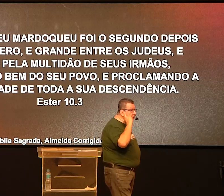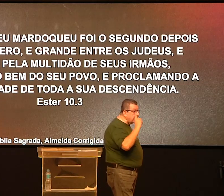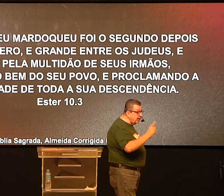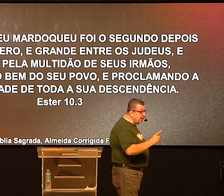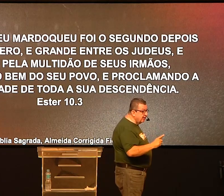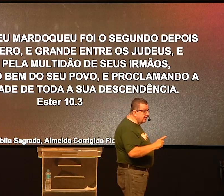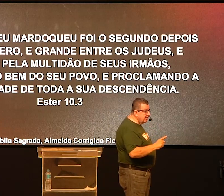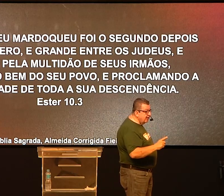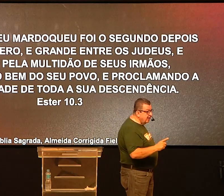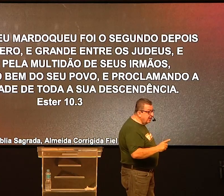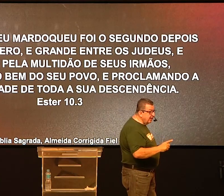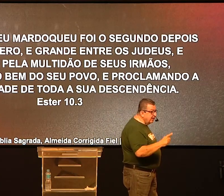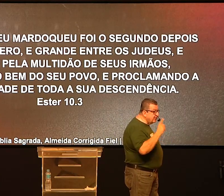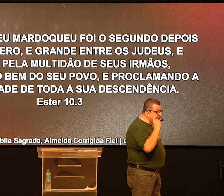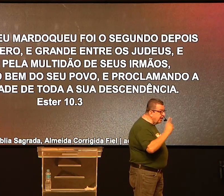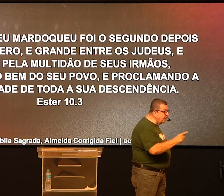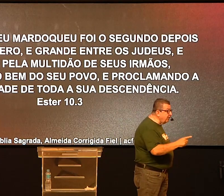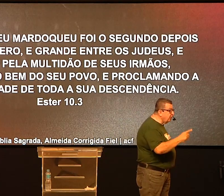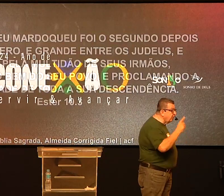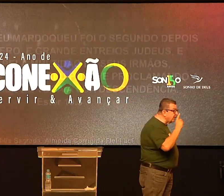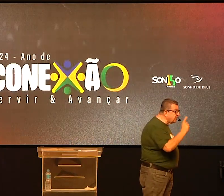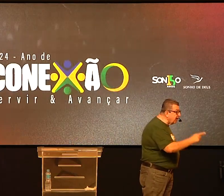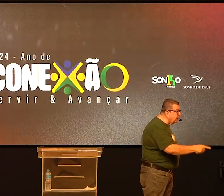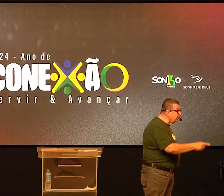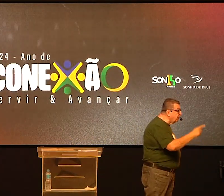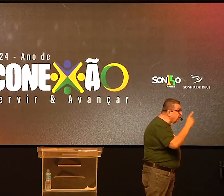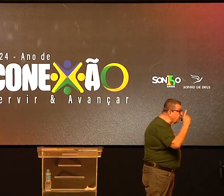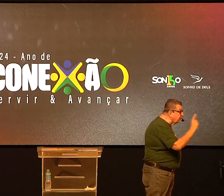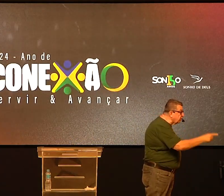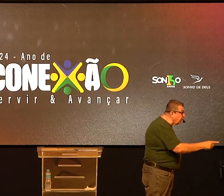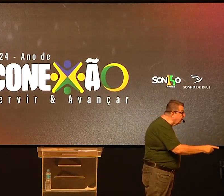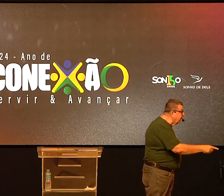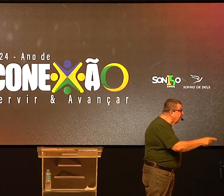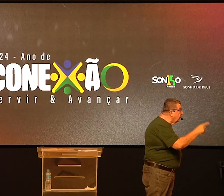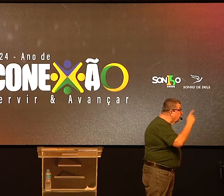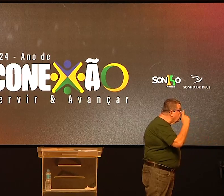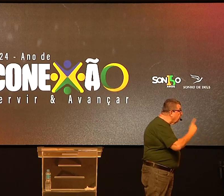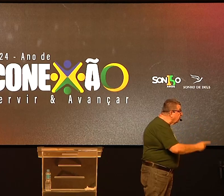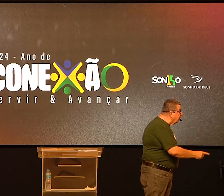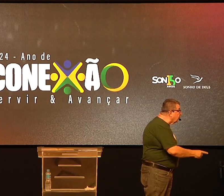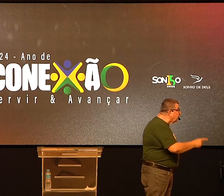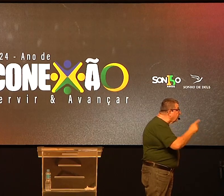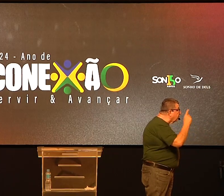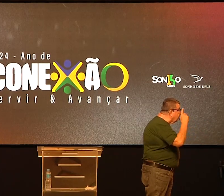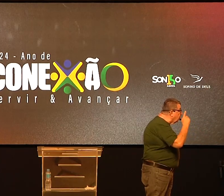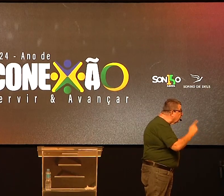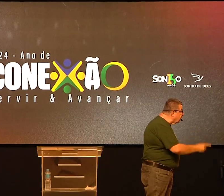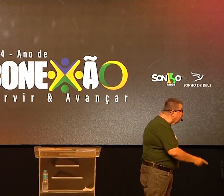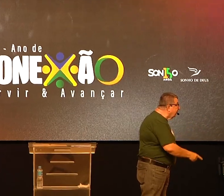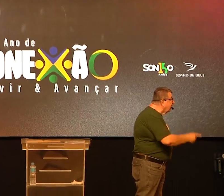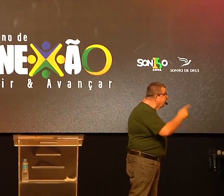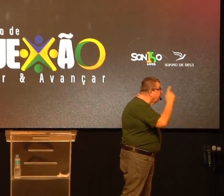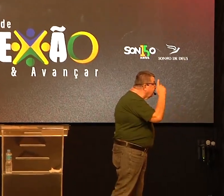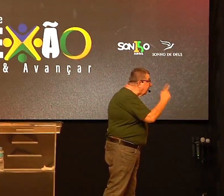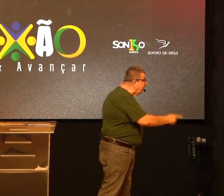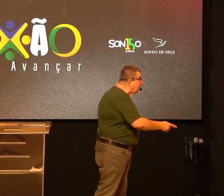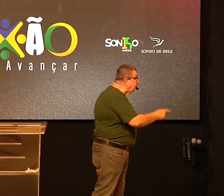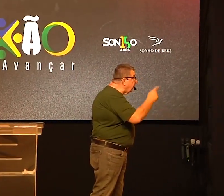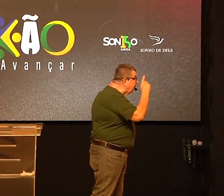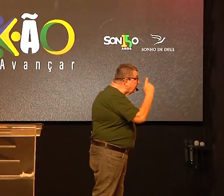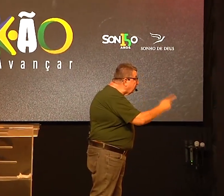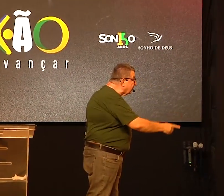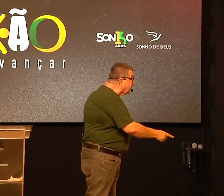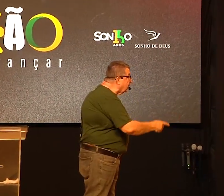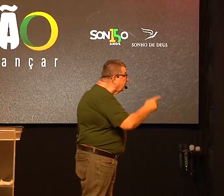Valeu a pena Esther passar pelo que passou. Eu estou dizendo para você hoje, vale